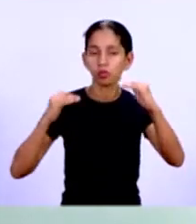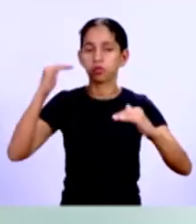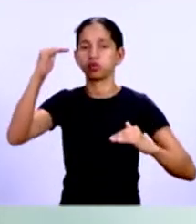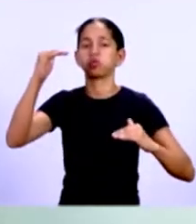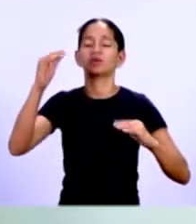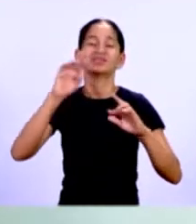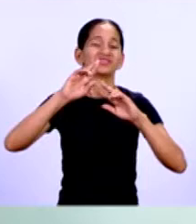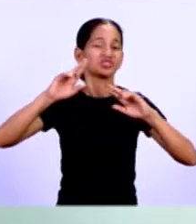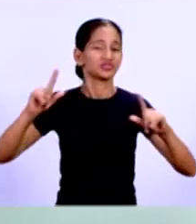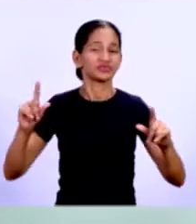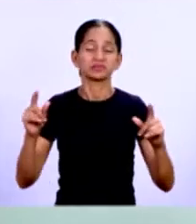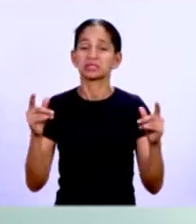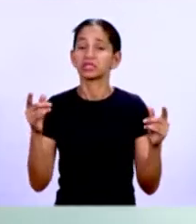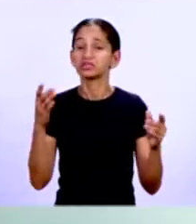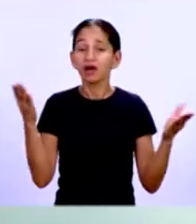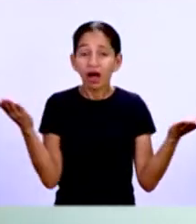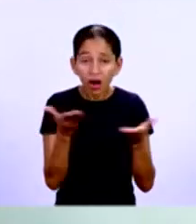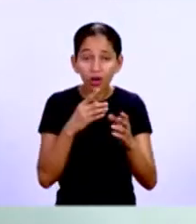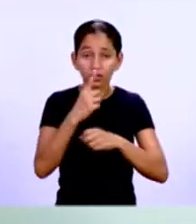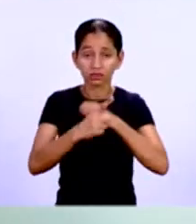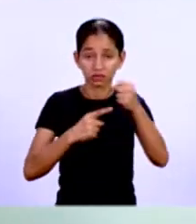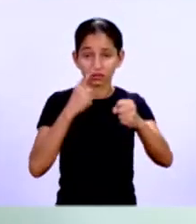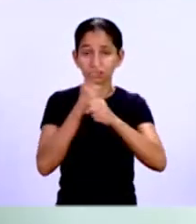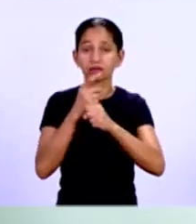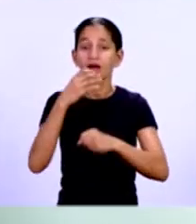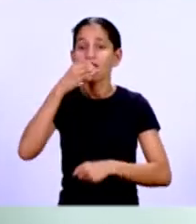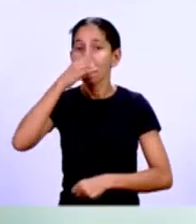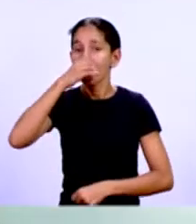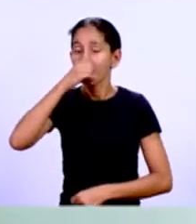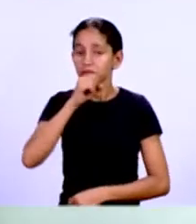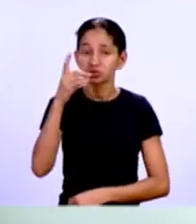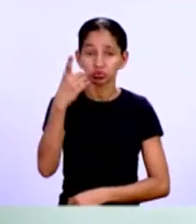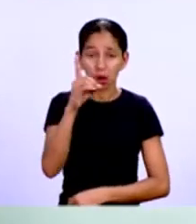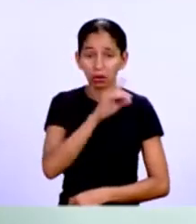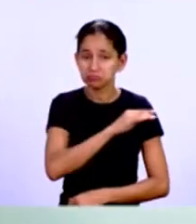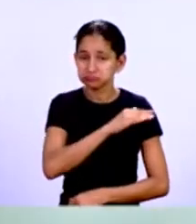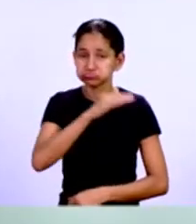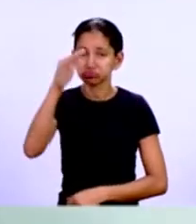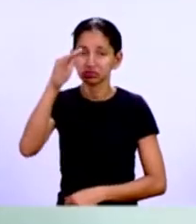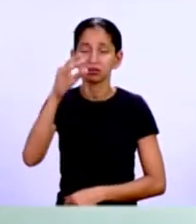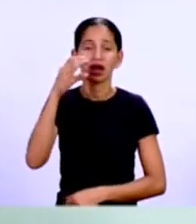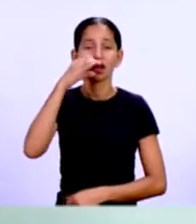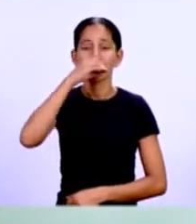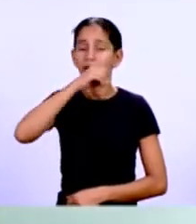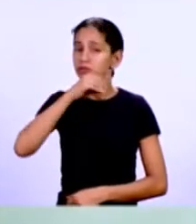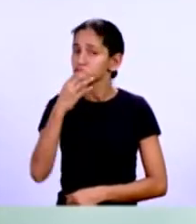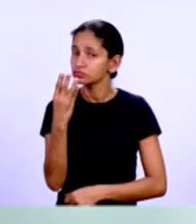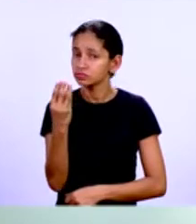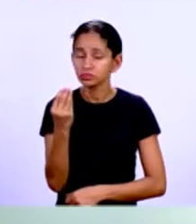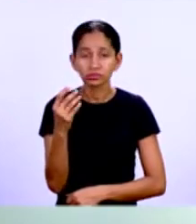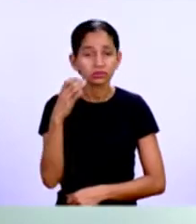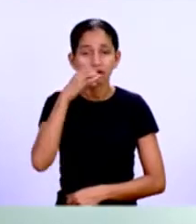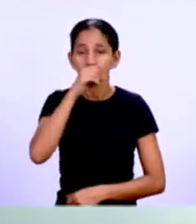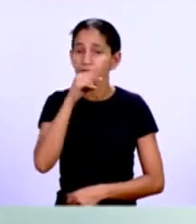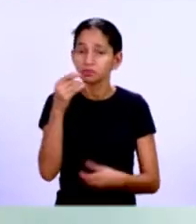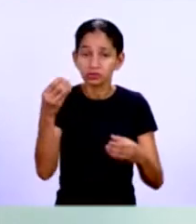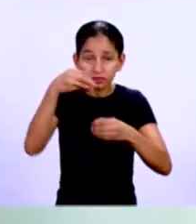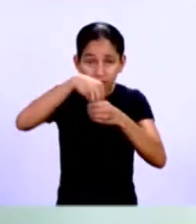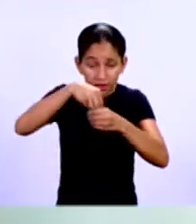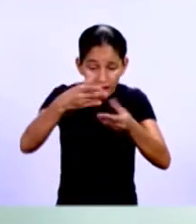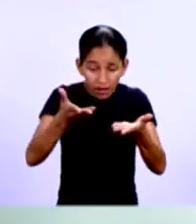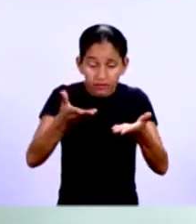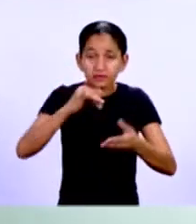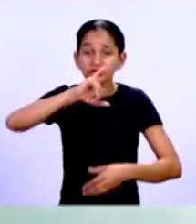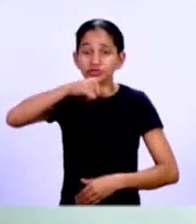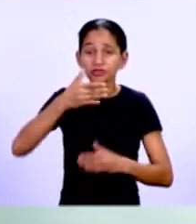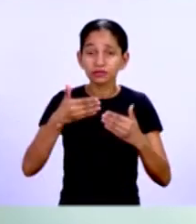acontecer num período de tempo menor. Esse ano a gente observou uma grande alta do dólar, né? Subiu de 3 para 4 aí dentro deste ano ainda. Imagine